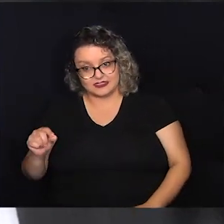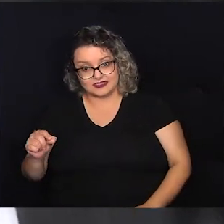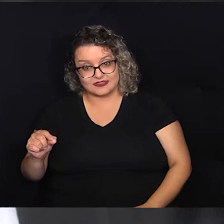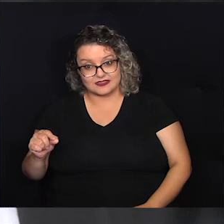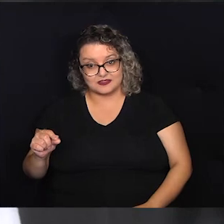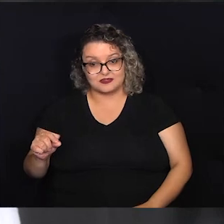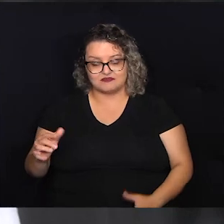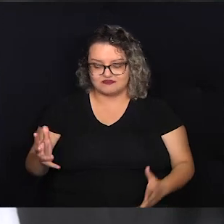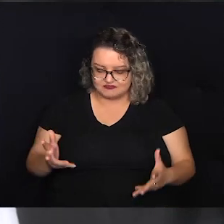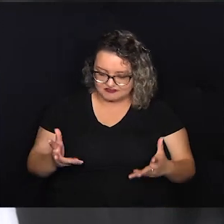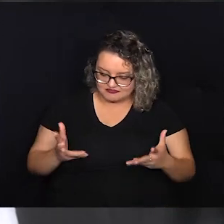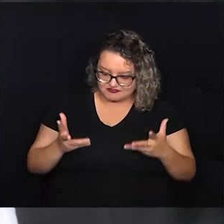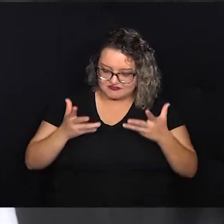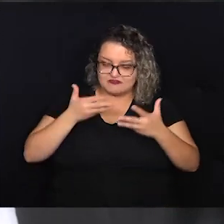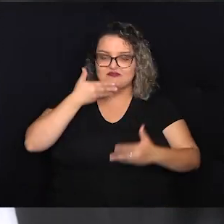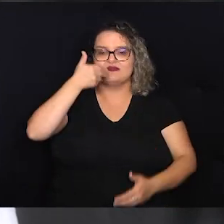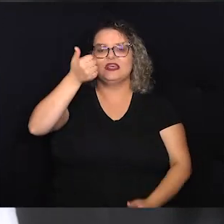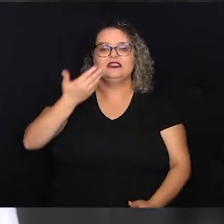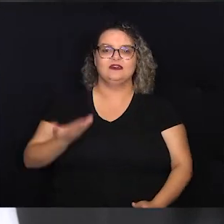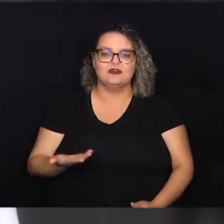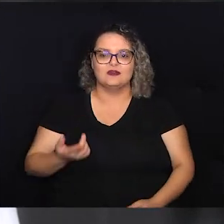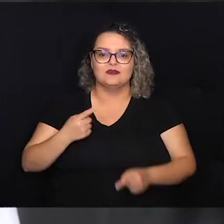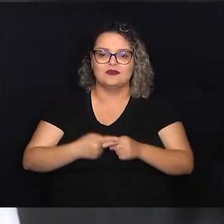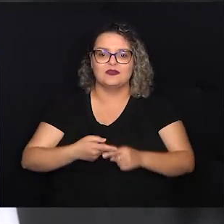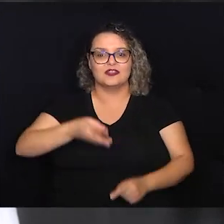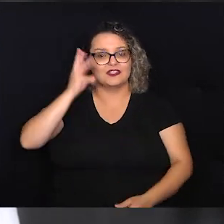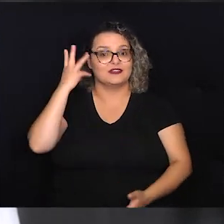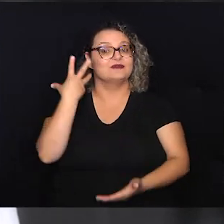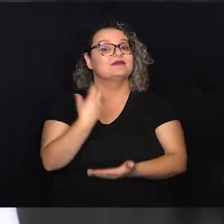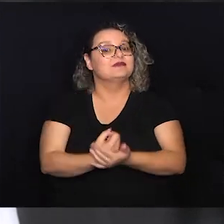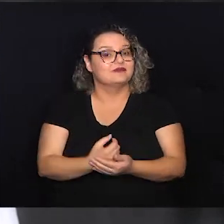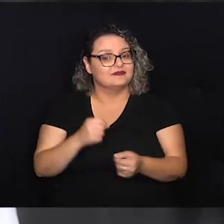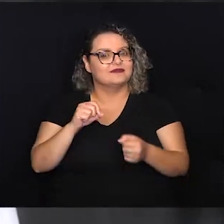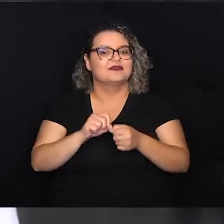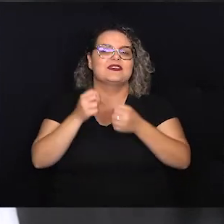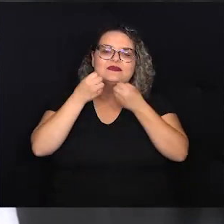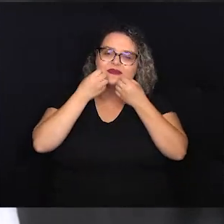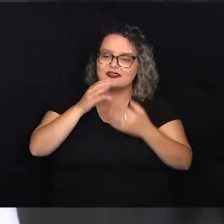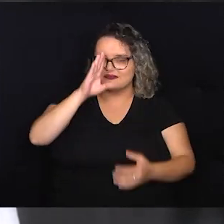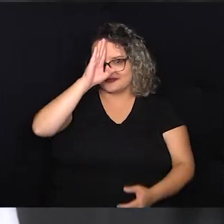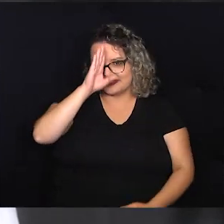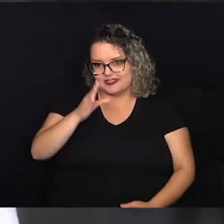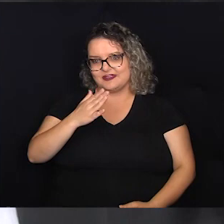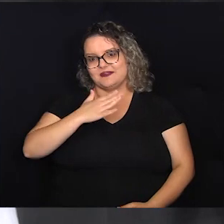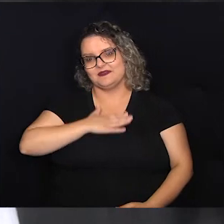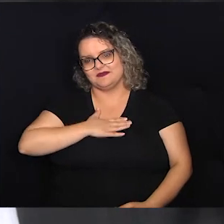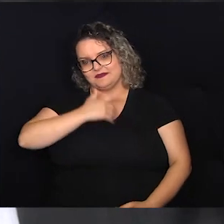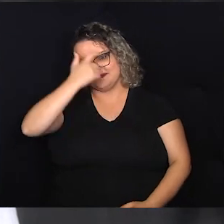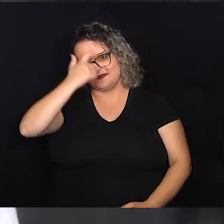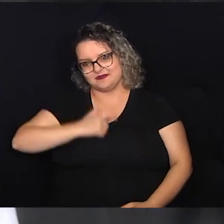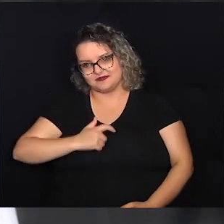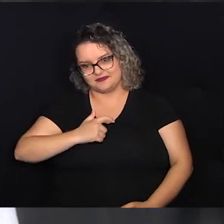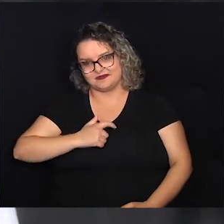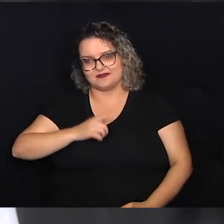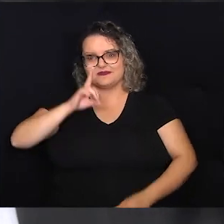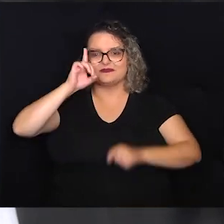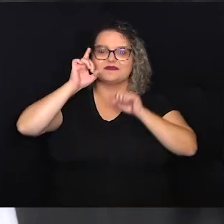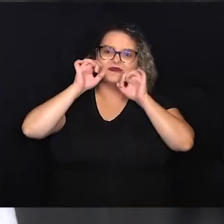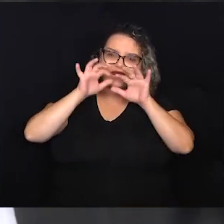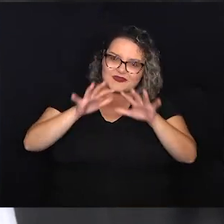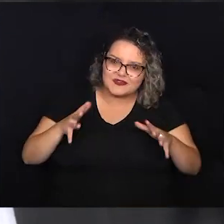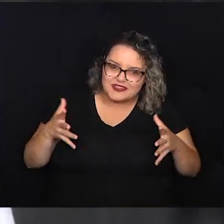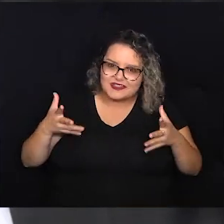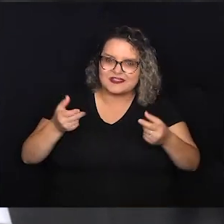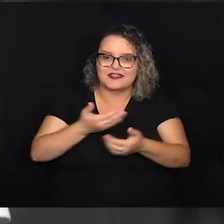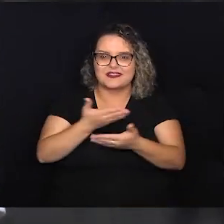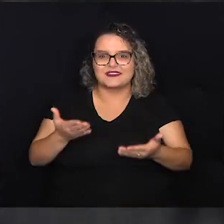daqui muito mais enriquecido, porque esse podcast fez bem principalmente para minha pessoa. Deus